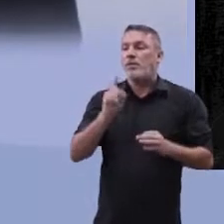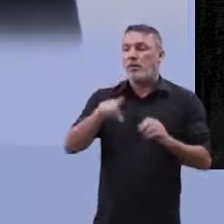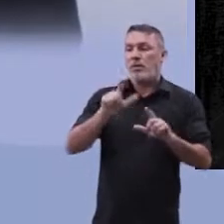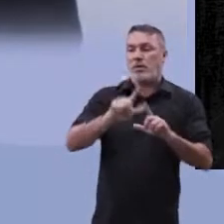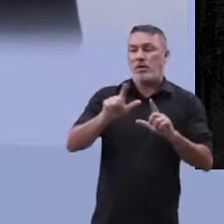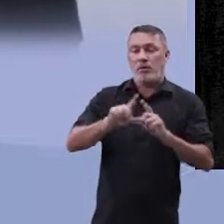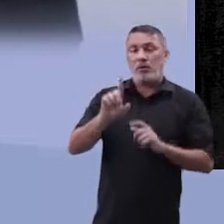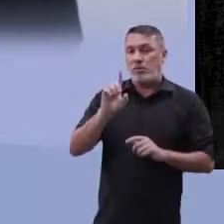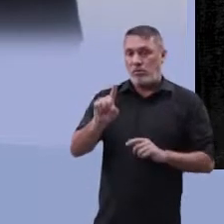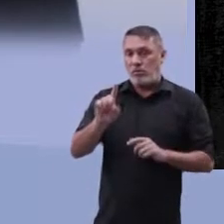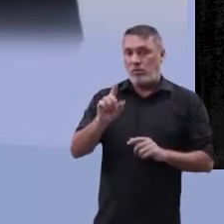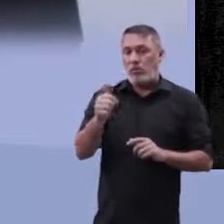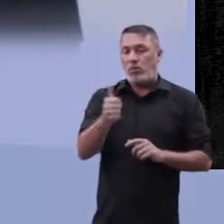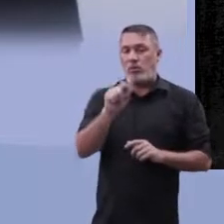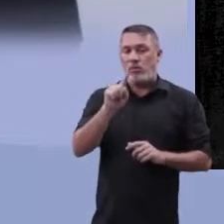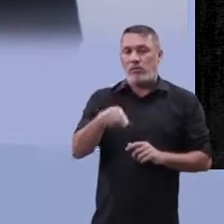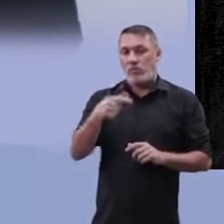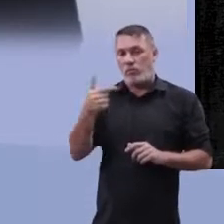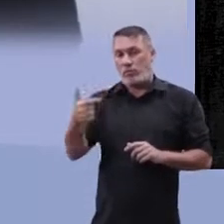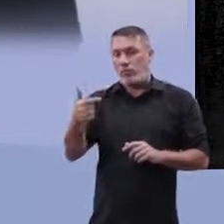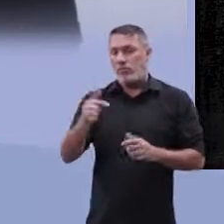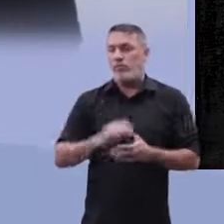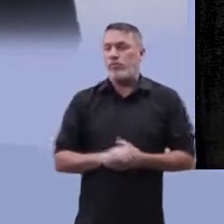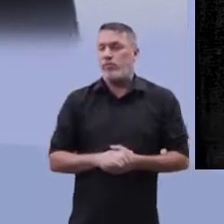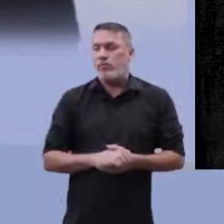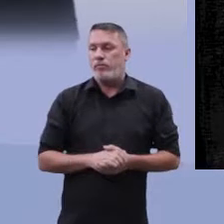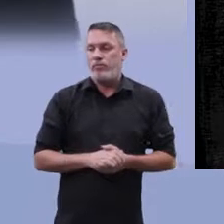kW. Resposta certa, letra D,